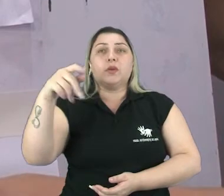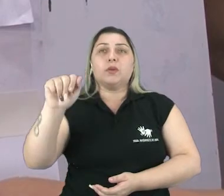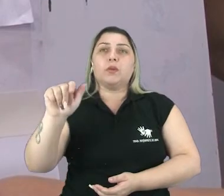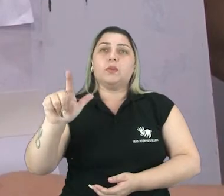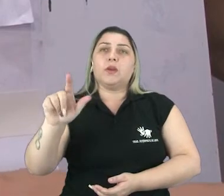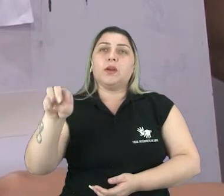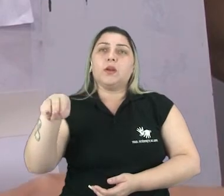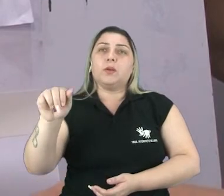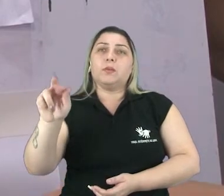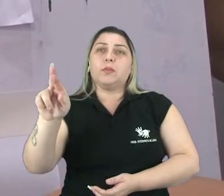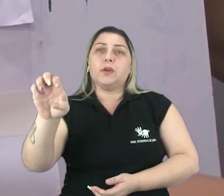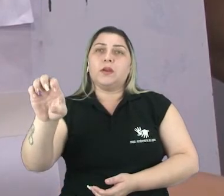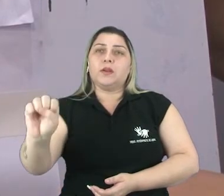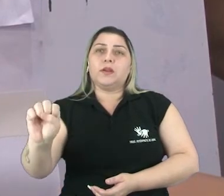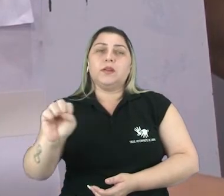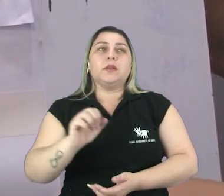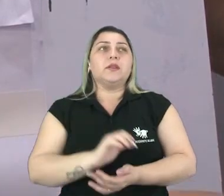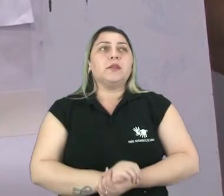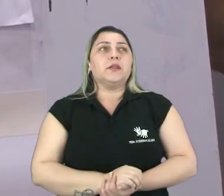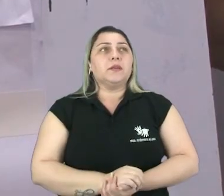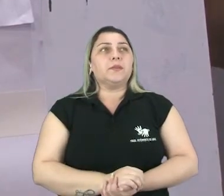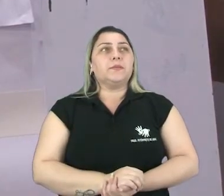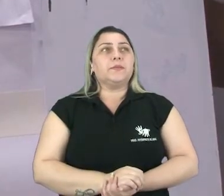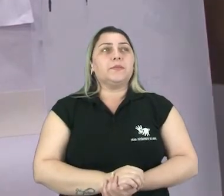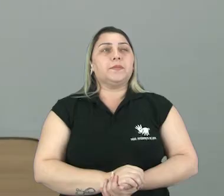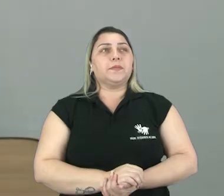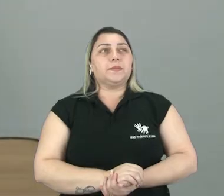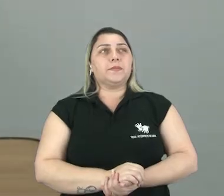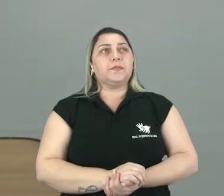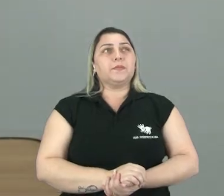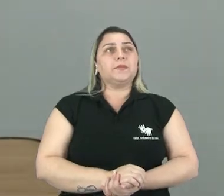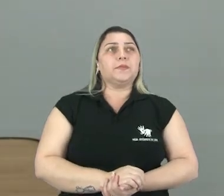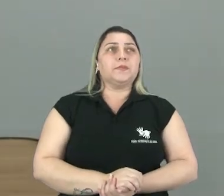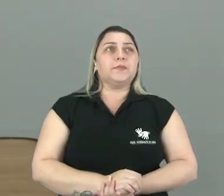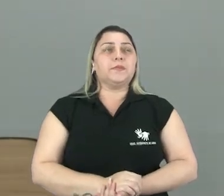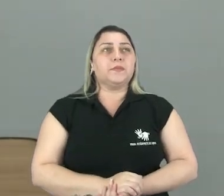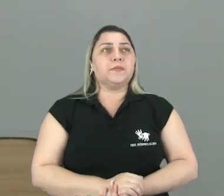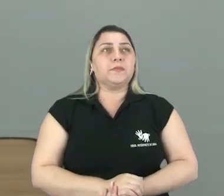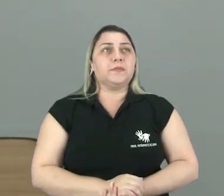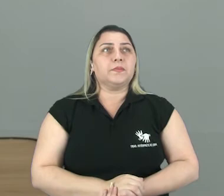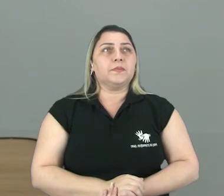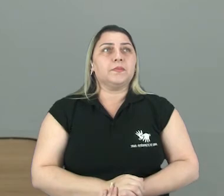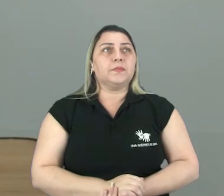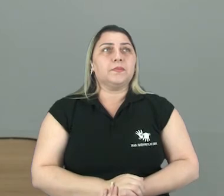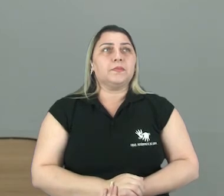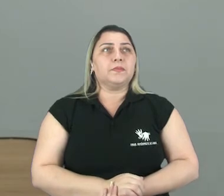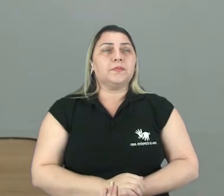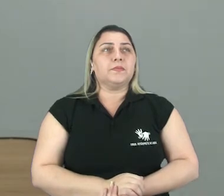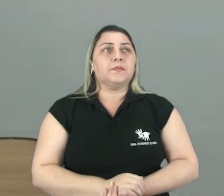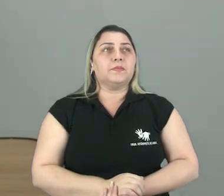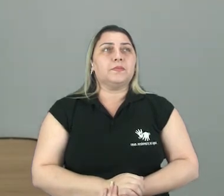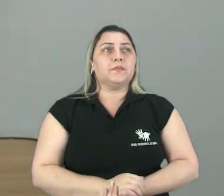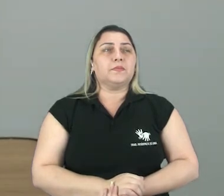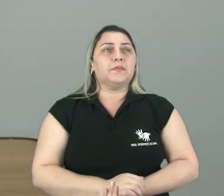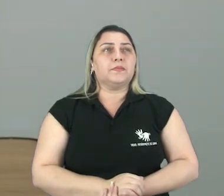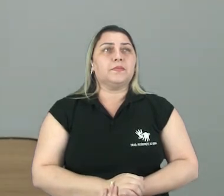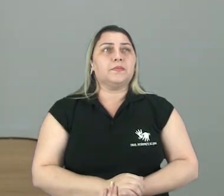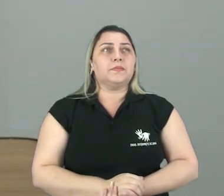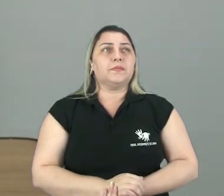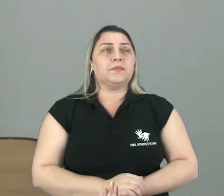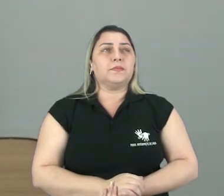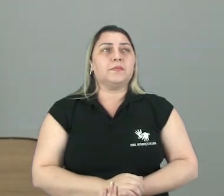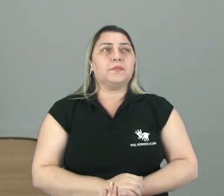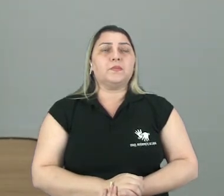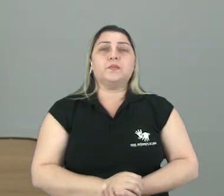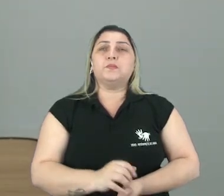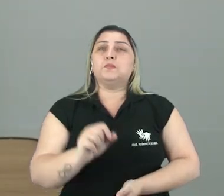pouco sobre o Zumbi, que era o grande líder deles. Tá bom? Aí, vamos lá. O